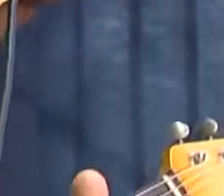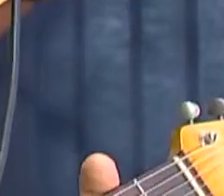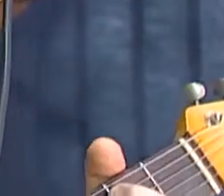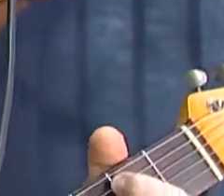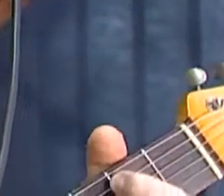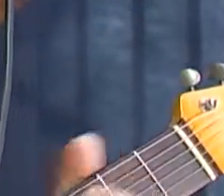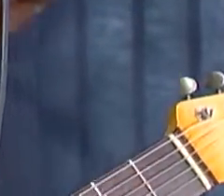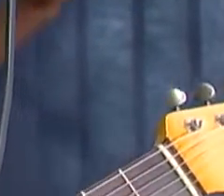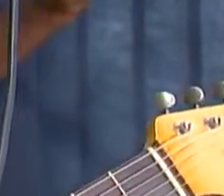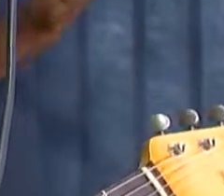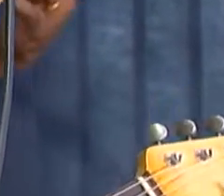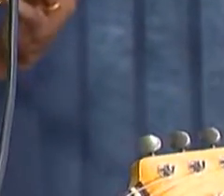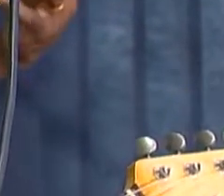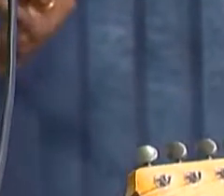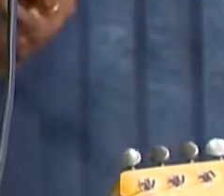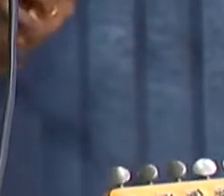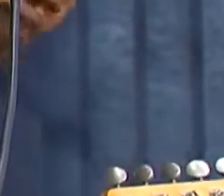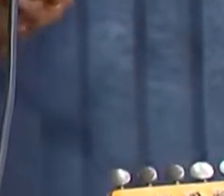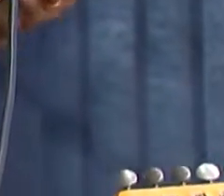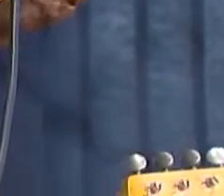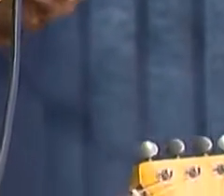but my mind it stays away.